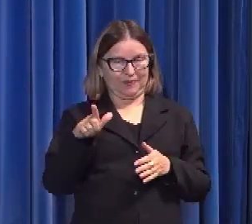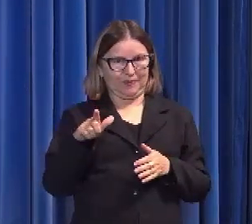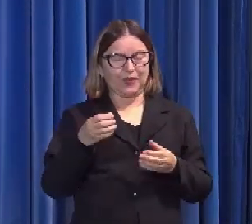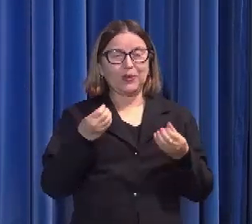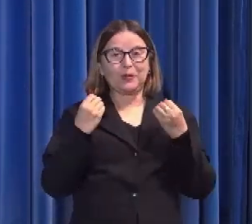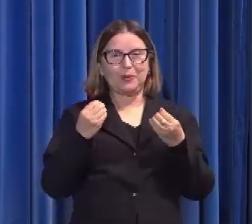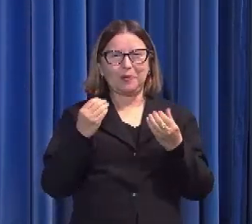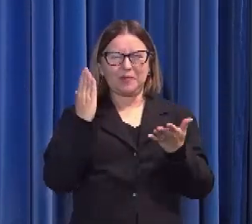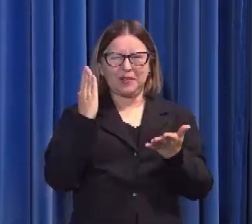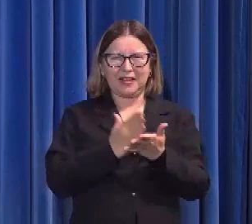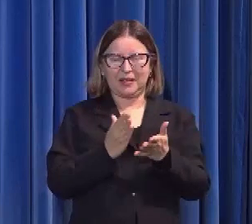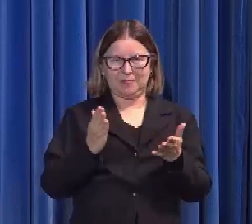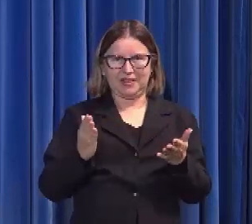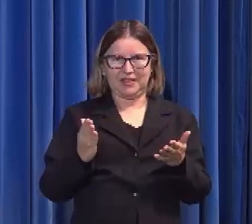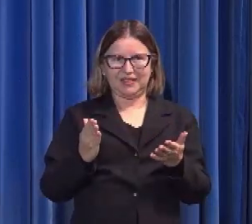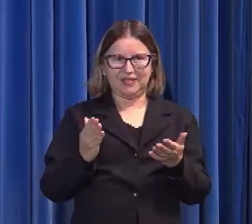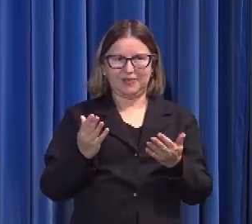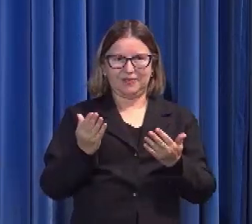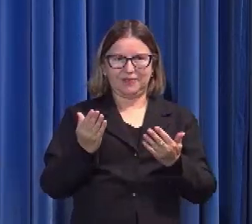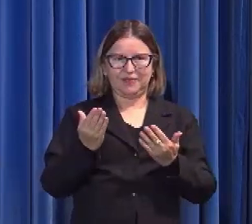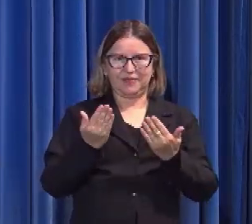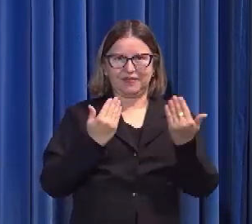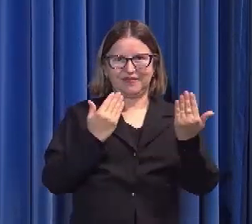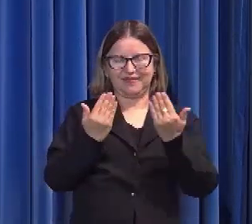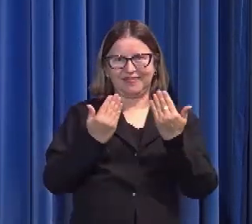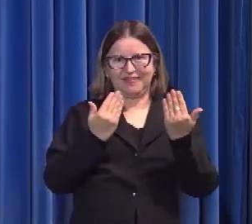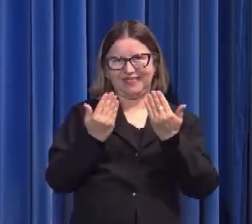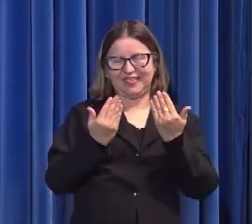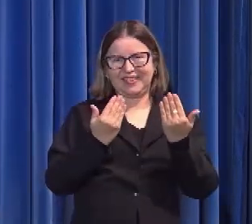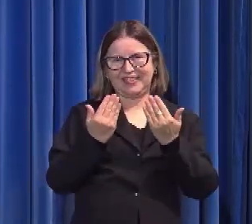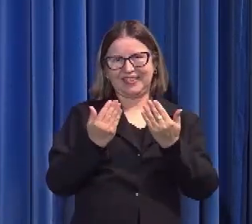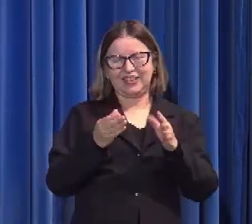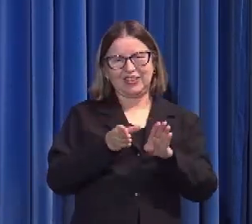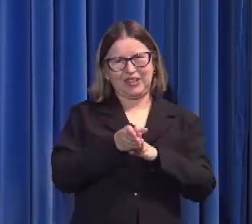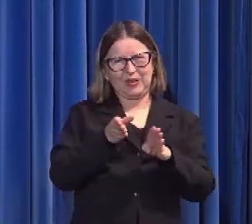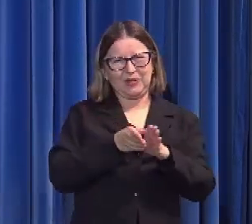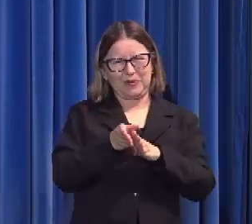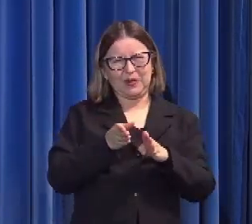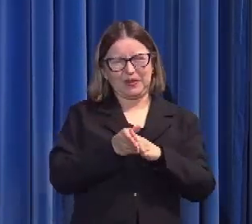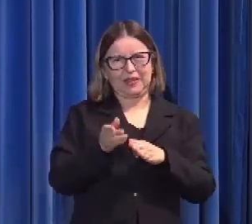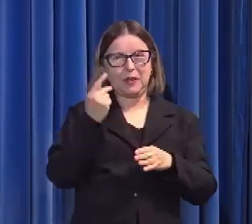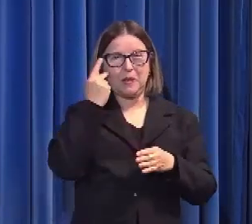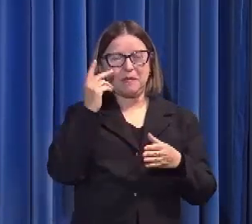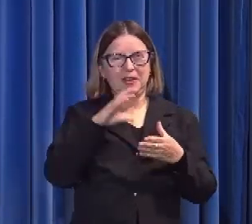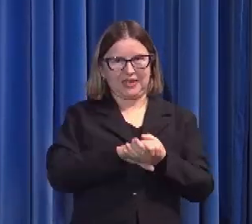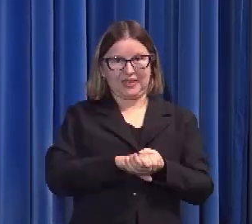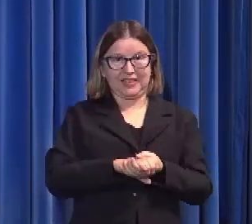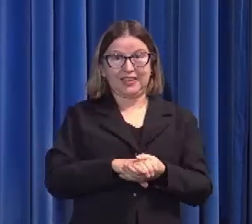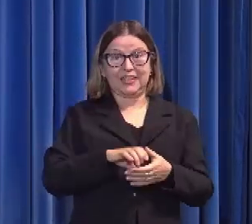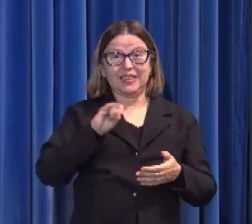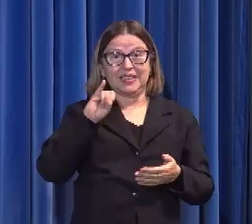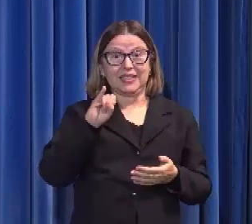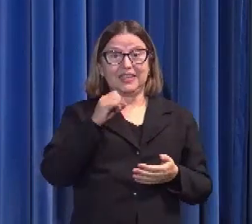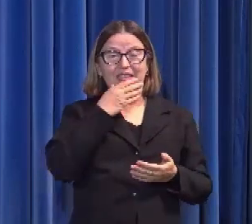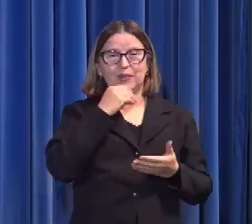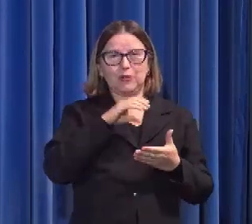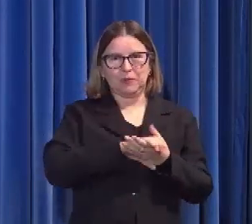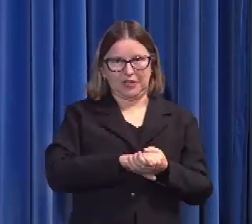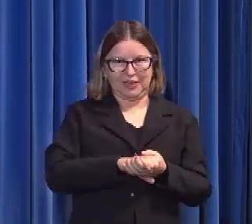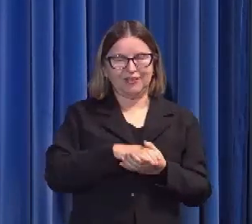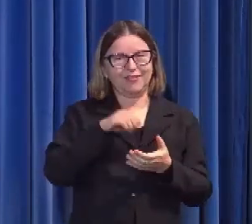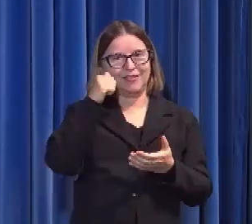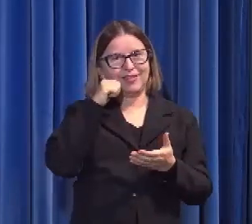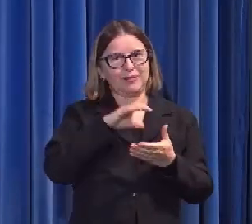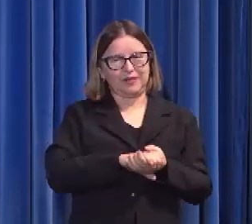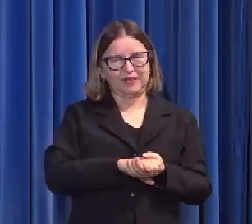como terminaria um logo a sessões de aconselhamento matrimonial se os maridos e as